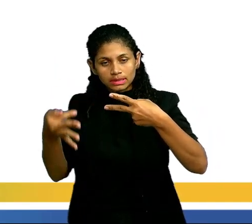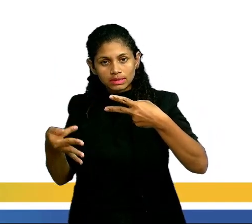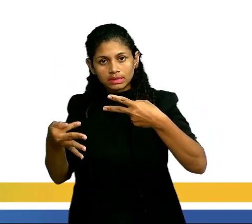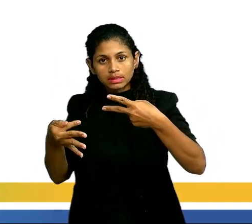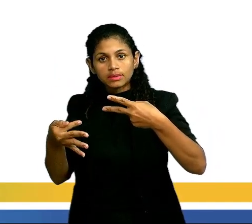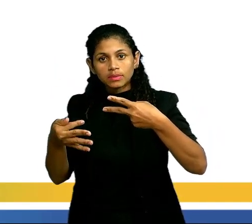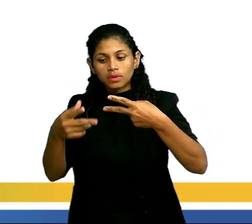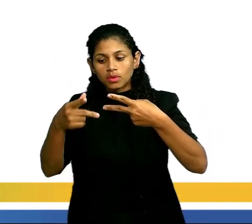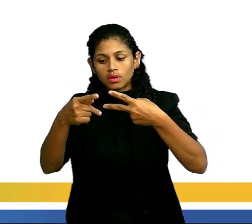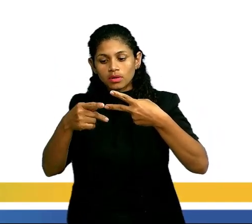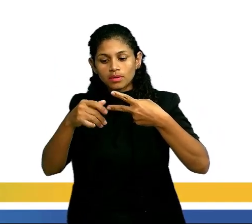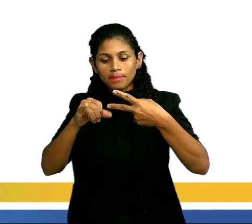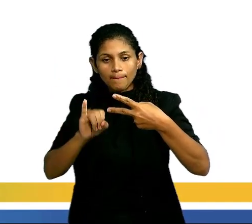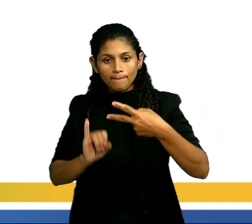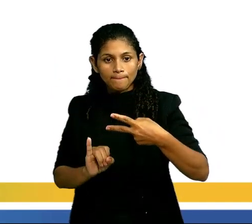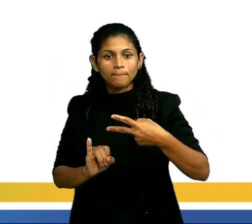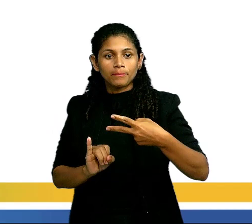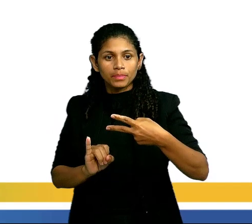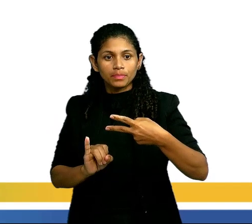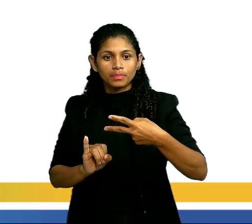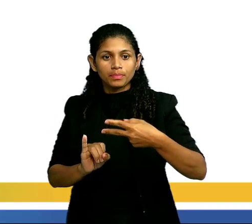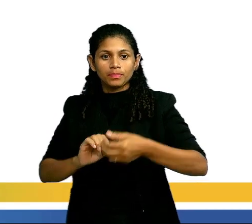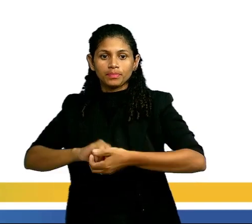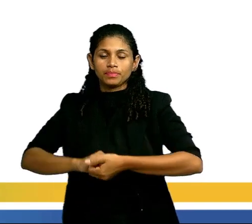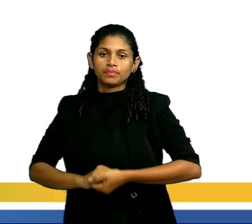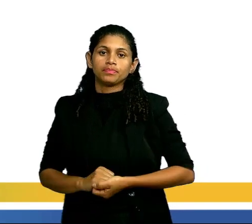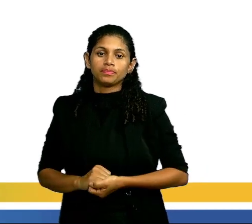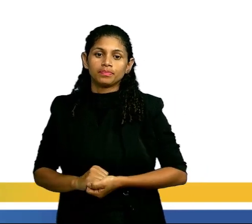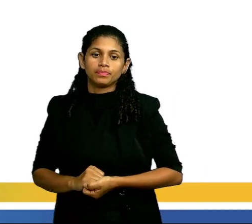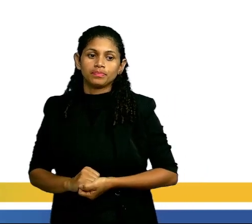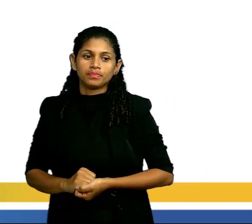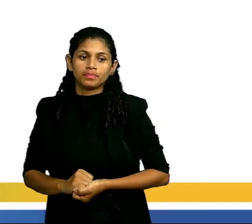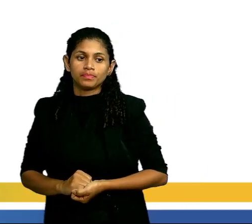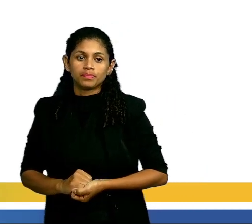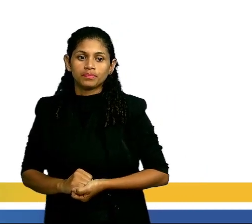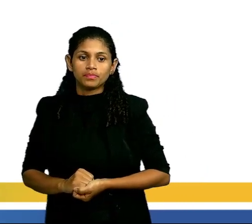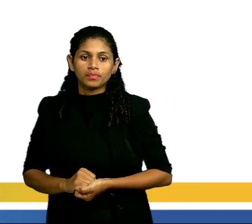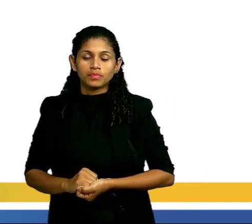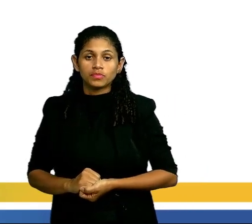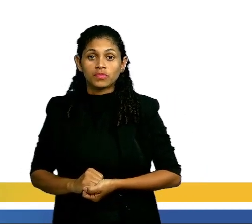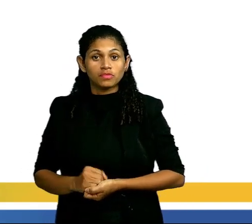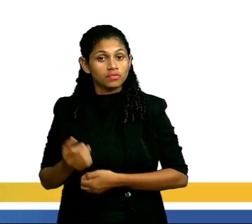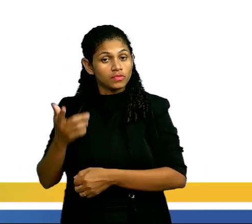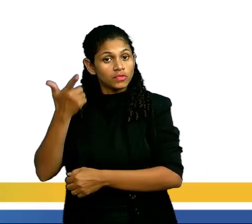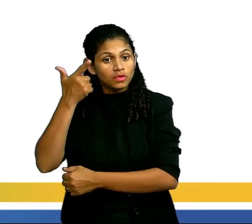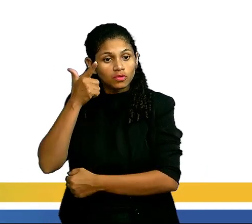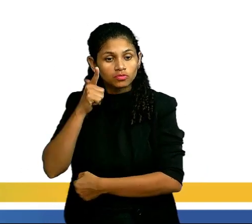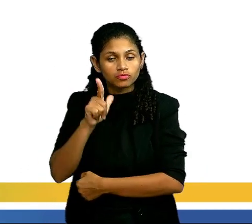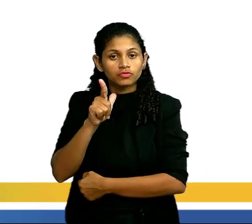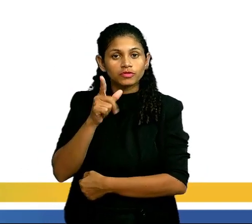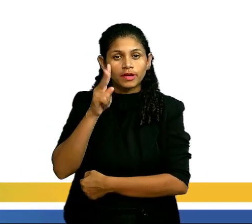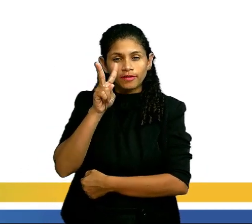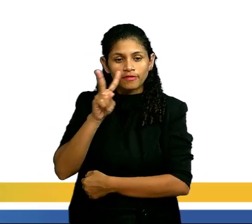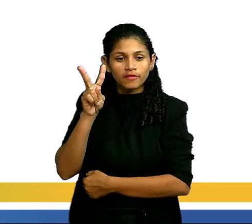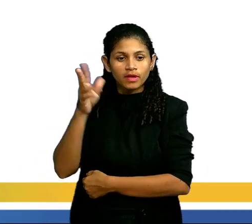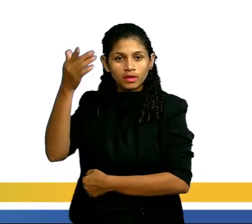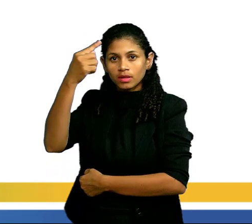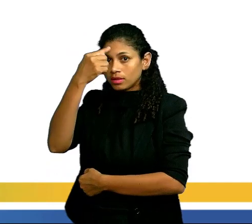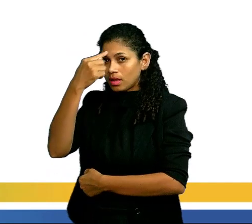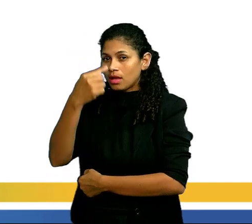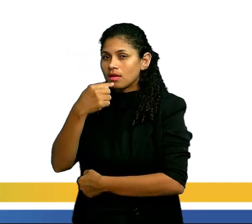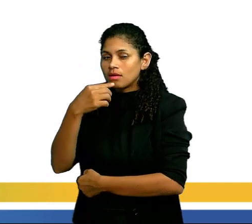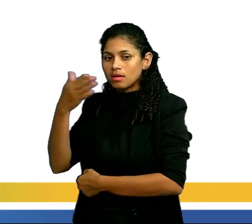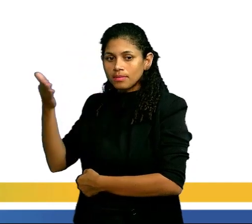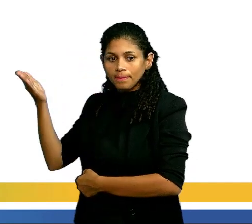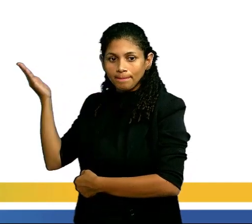teremos 2 pi e uma sigma, perfeito? E isso a gente consegue ver dentro de uma molécula, tá? Então,